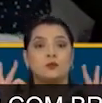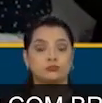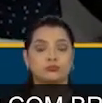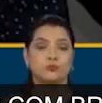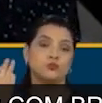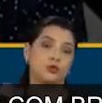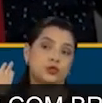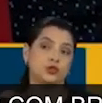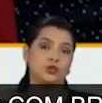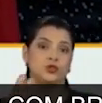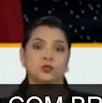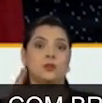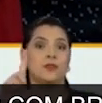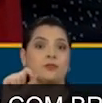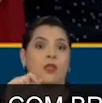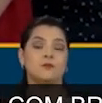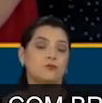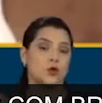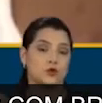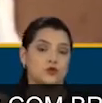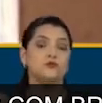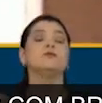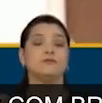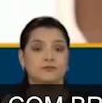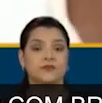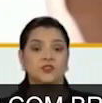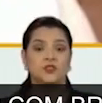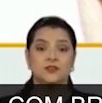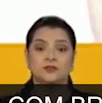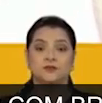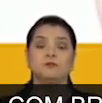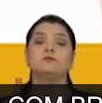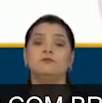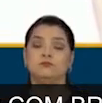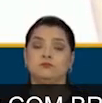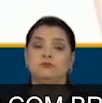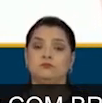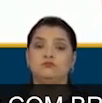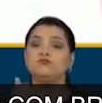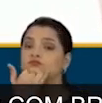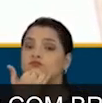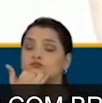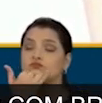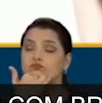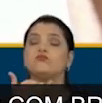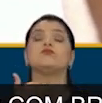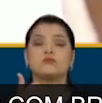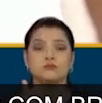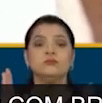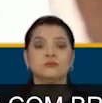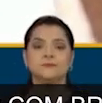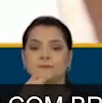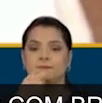meningite com 10 mortes a vigilância em saúde adotações de prevenção com a com o fornecimento de